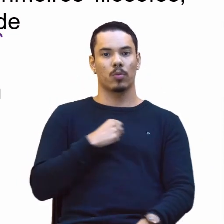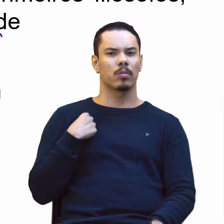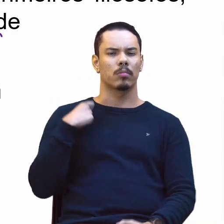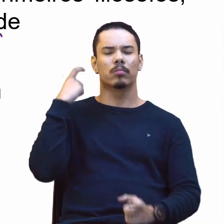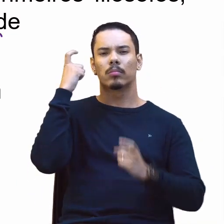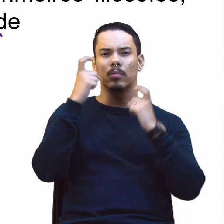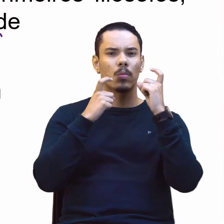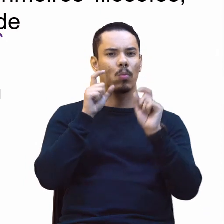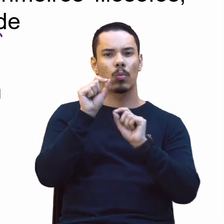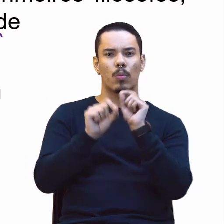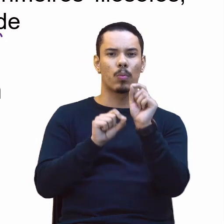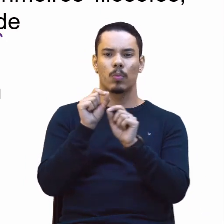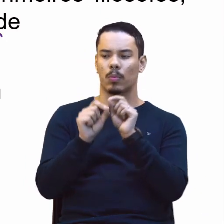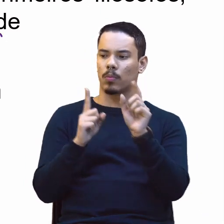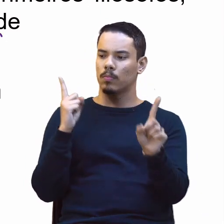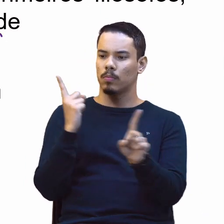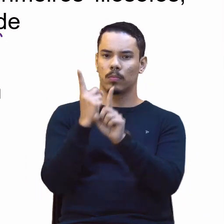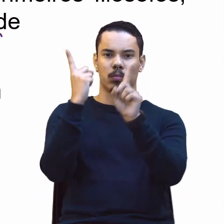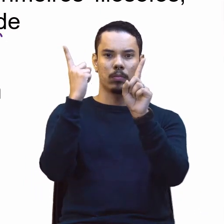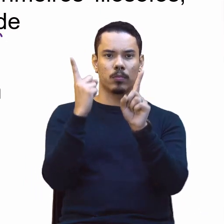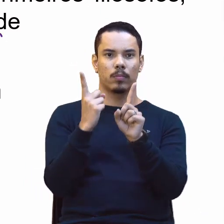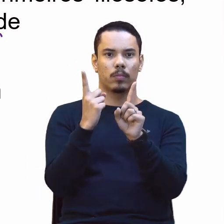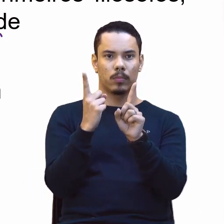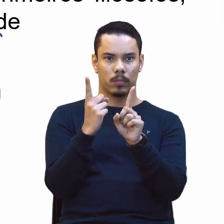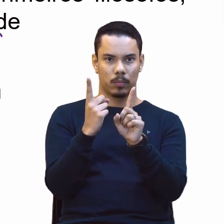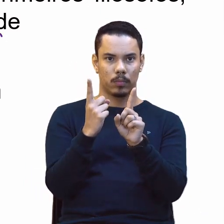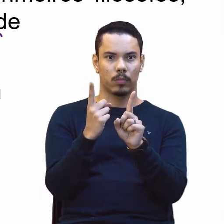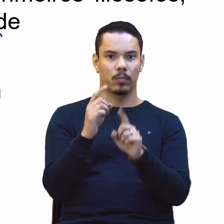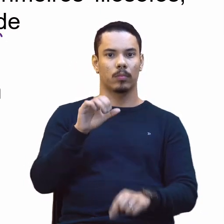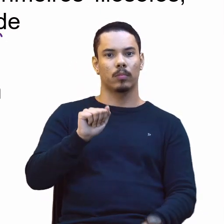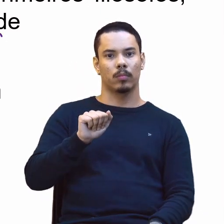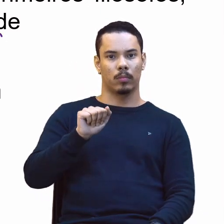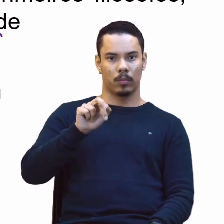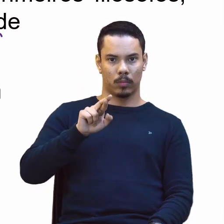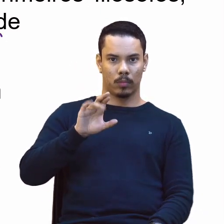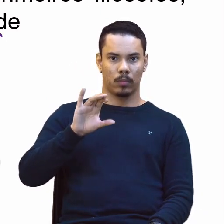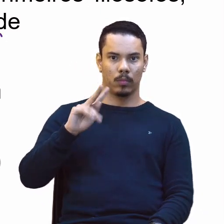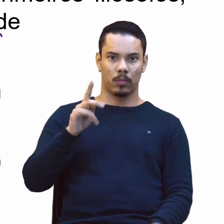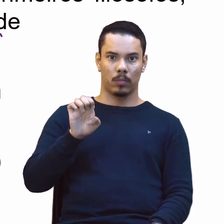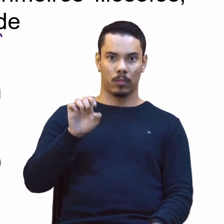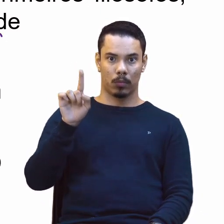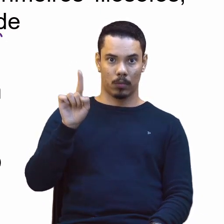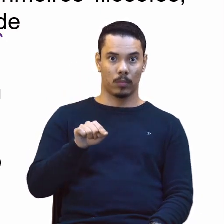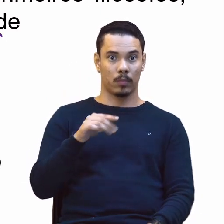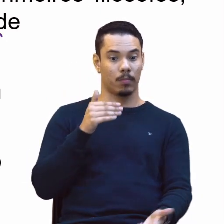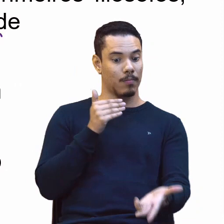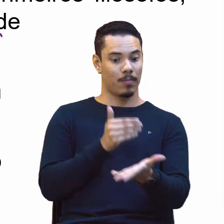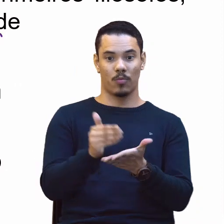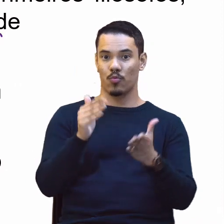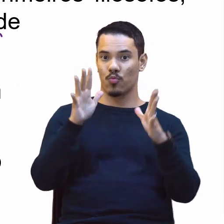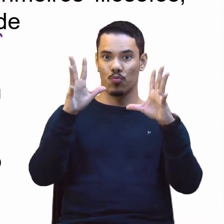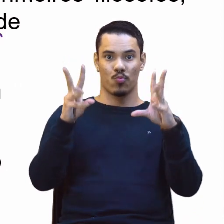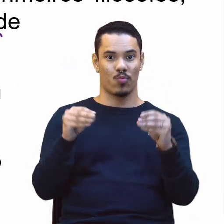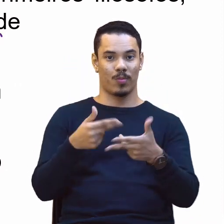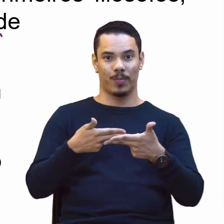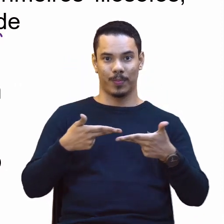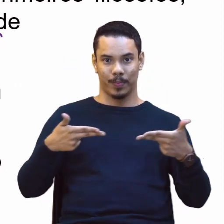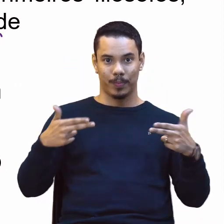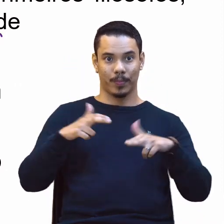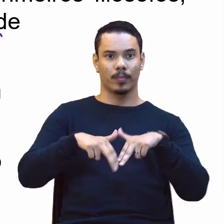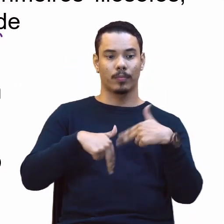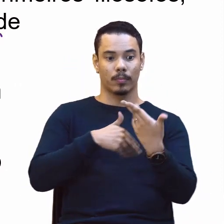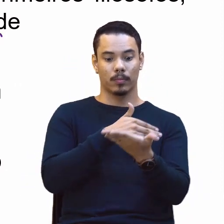Encontrar, como mencionei anterior, a arché de todas as coisas, o princípio. A partir desse